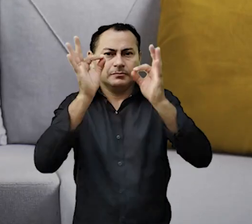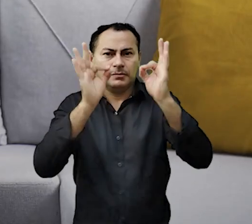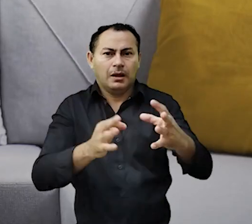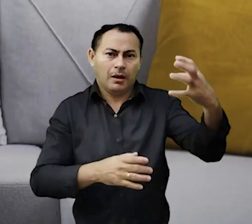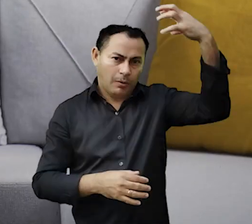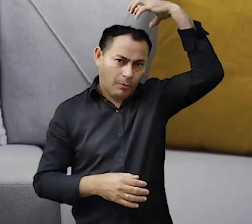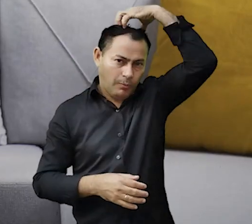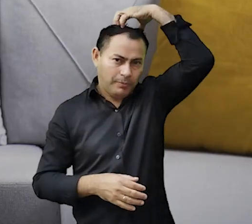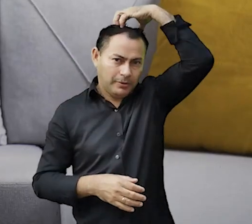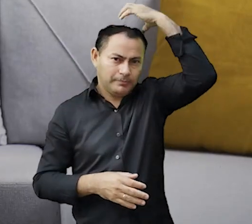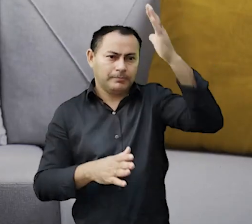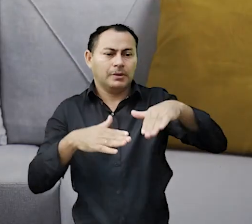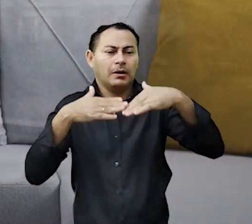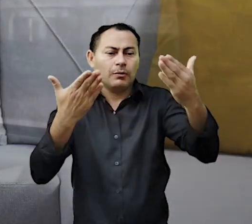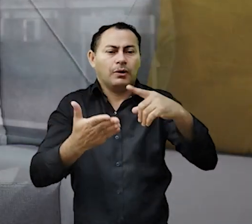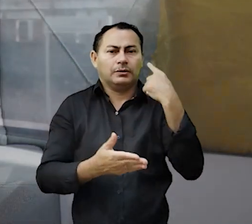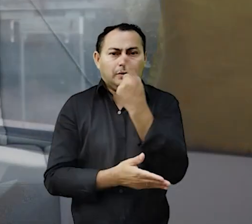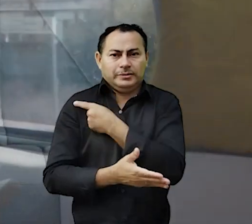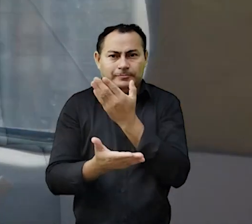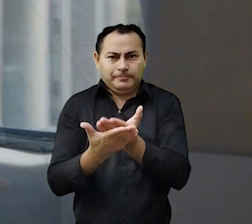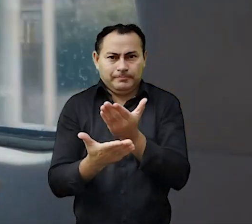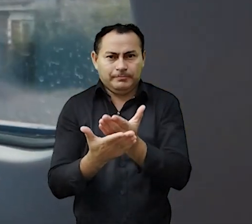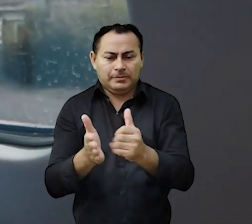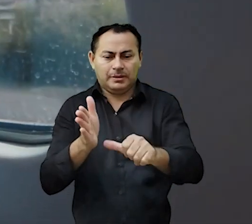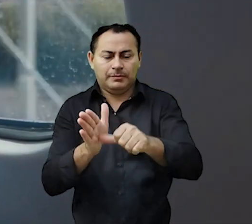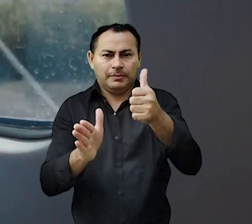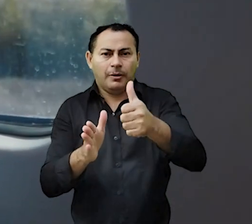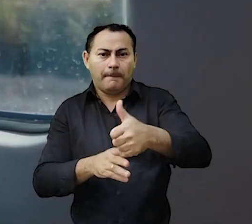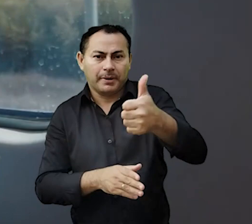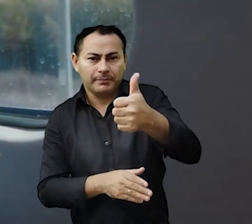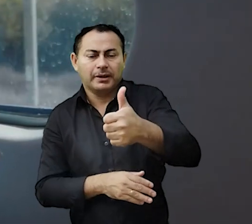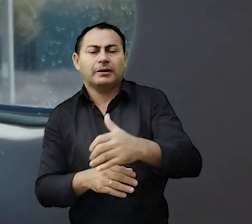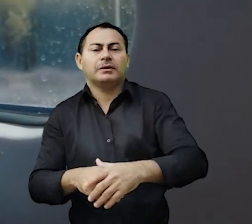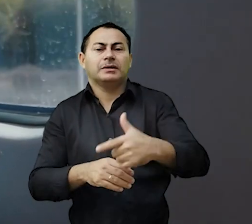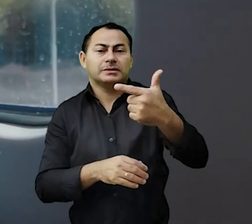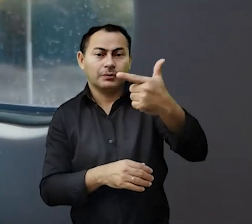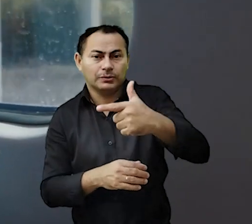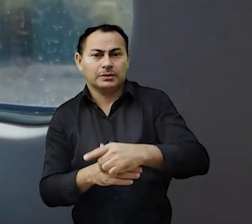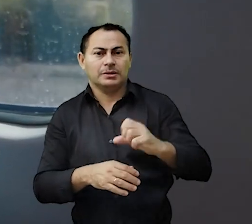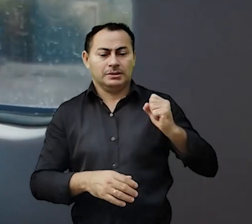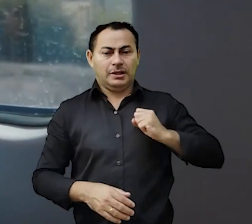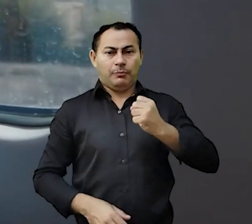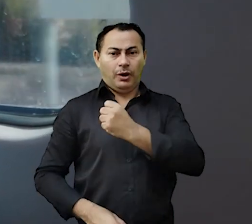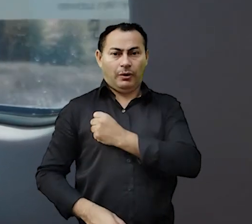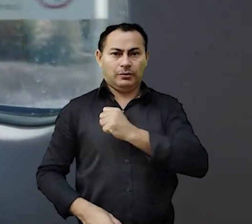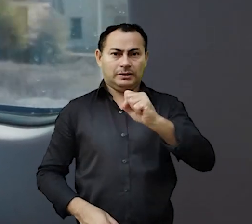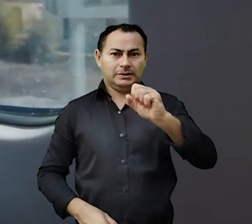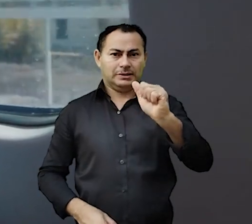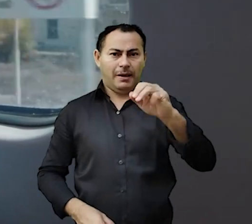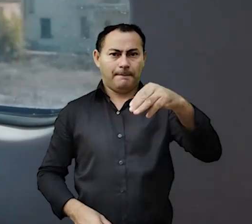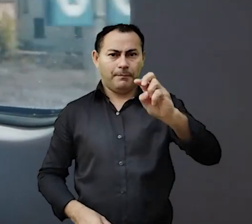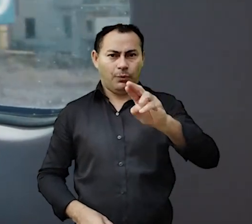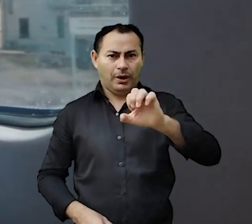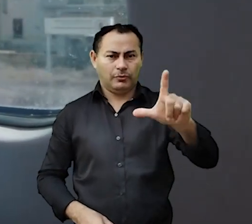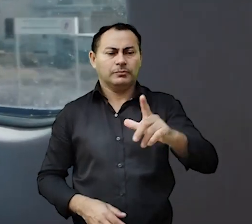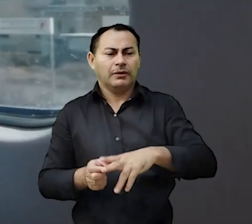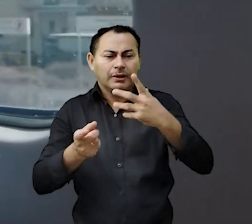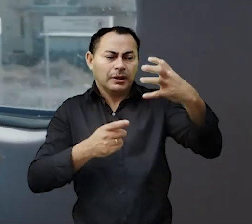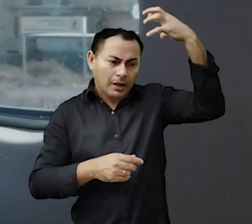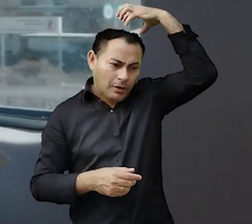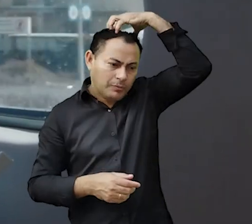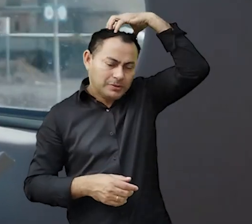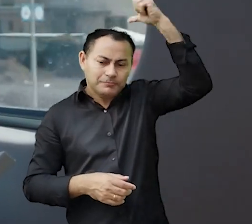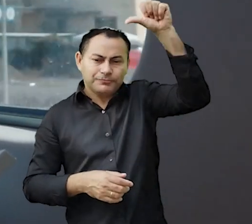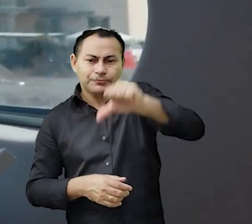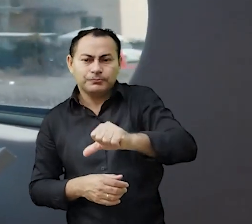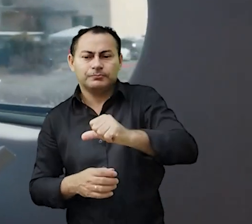especificamente com a culpa. Quando estávamos estudando o 1º e 2º Samuel, vimos que a culpa pode ser uma emoção negativa para